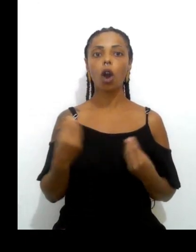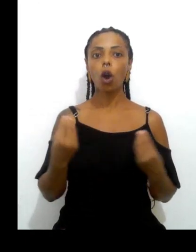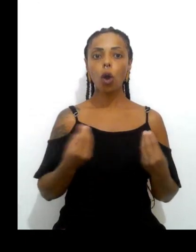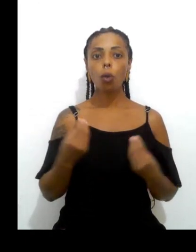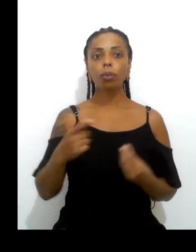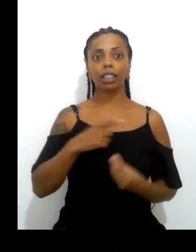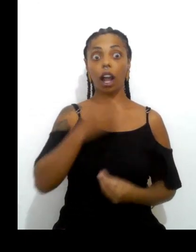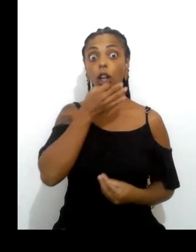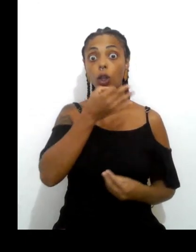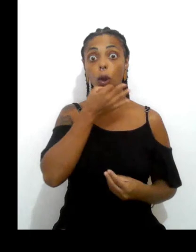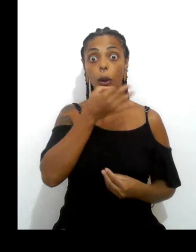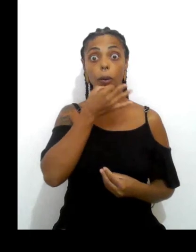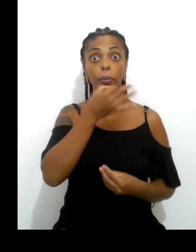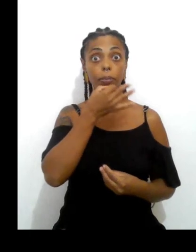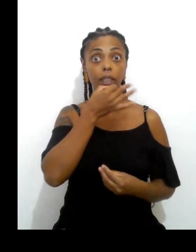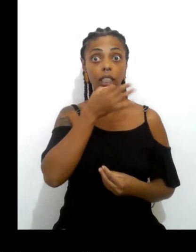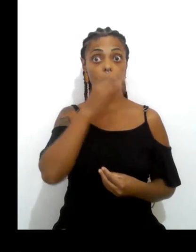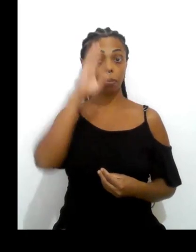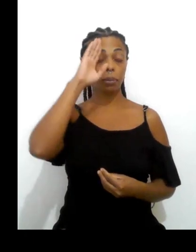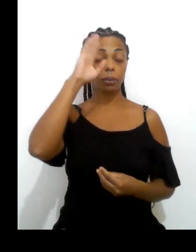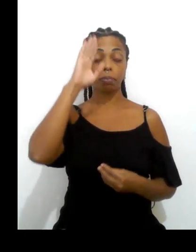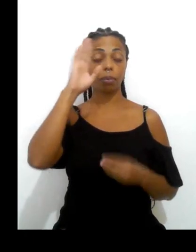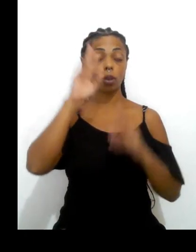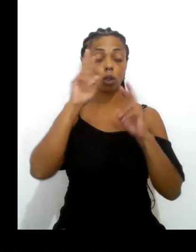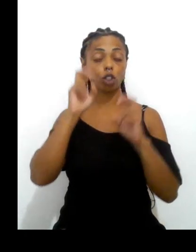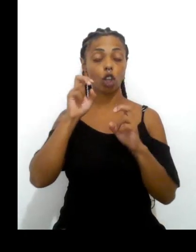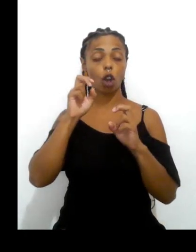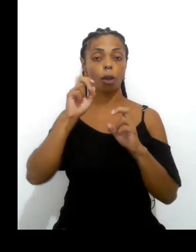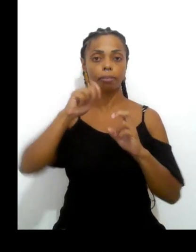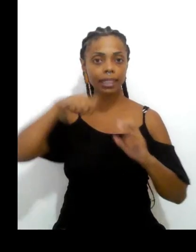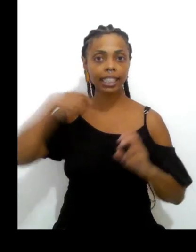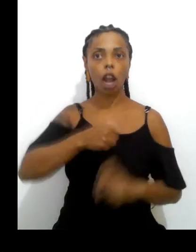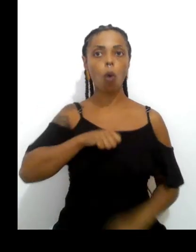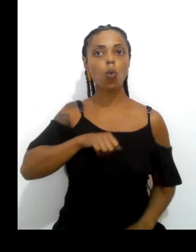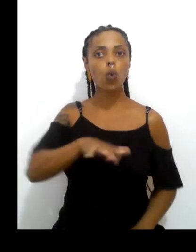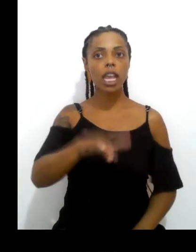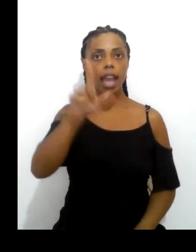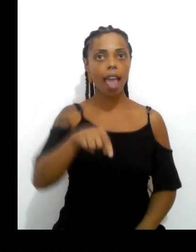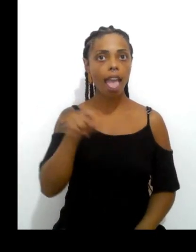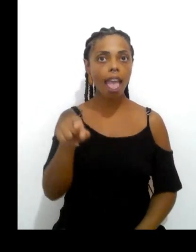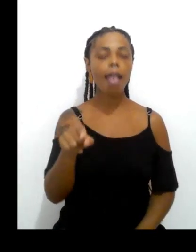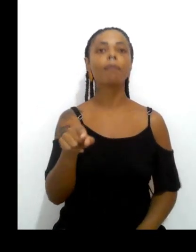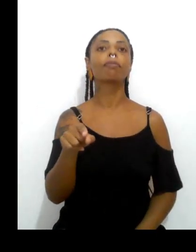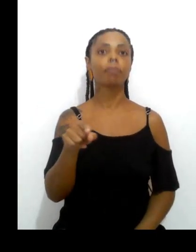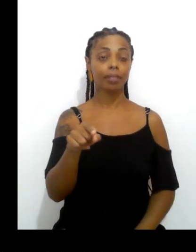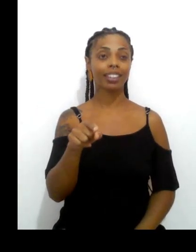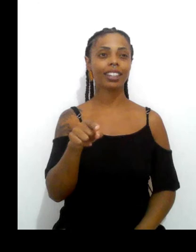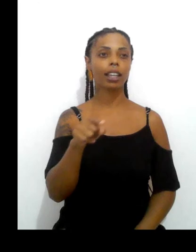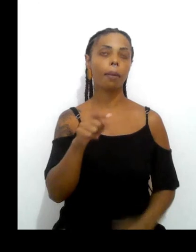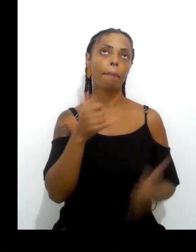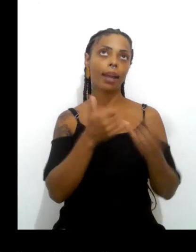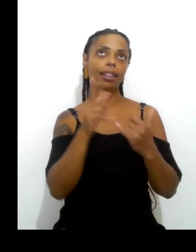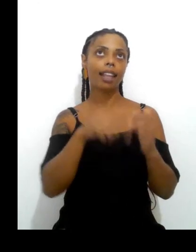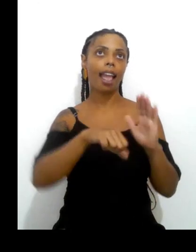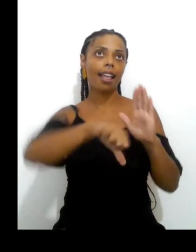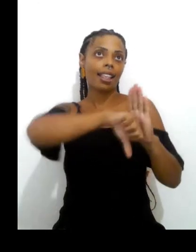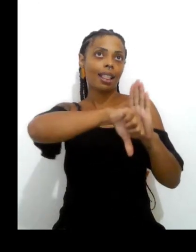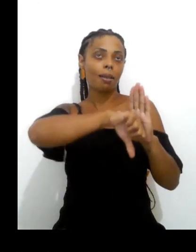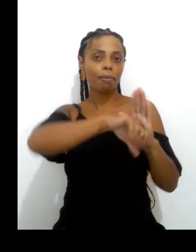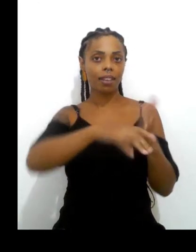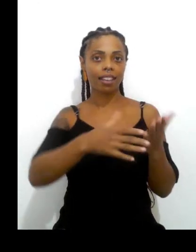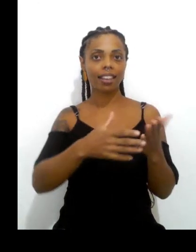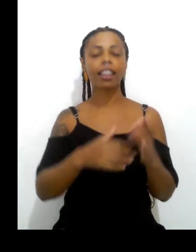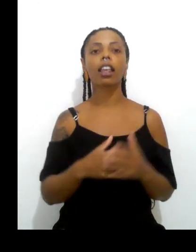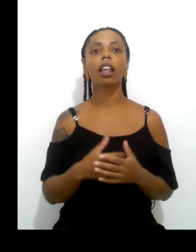do que era ser Clear como se fossem criminosos havia um grupo de vozes